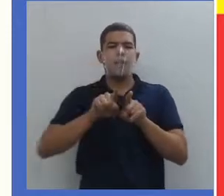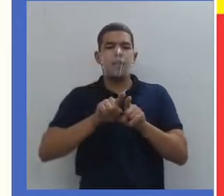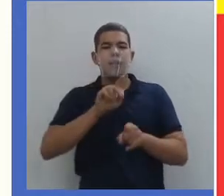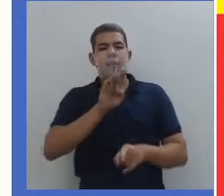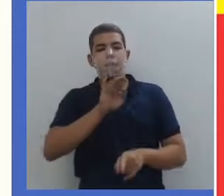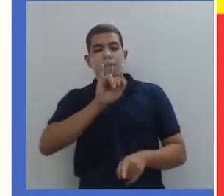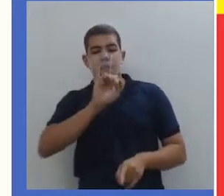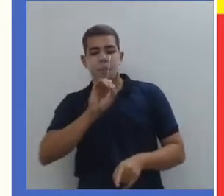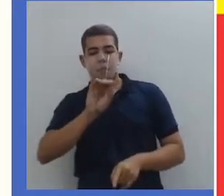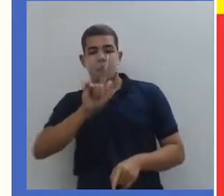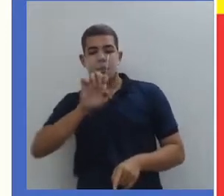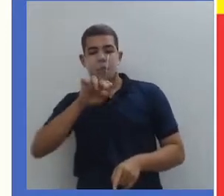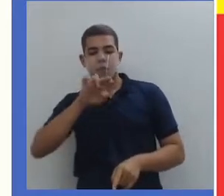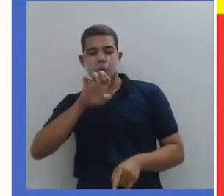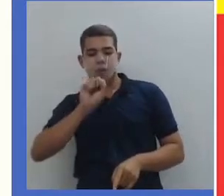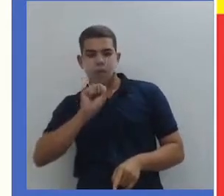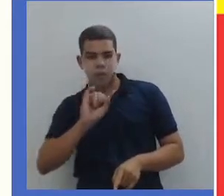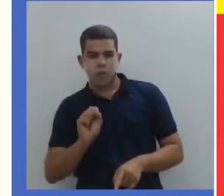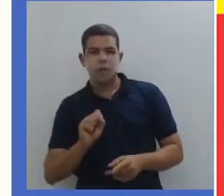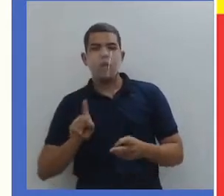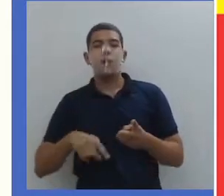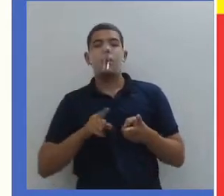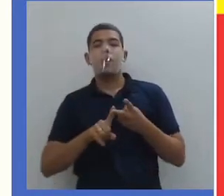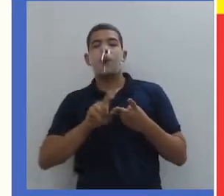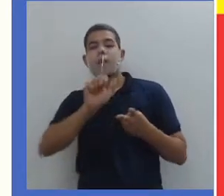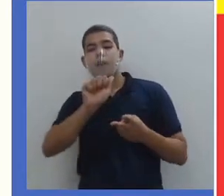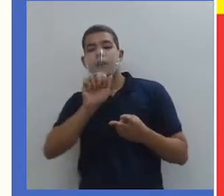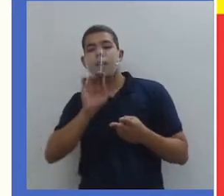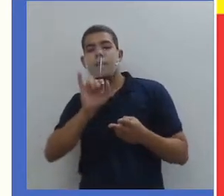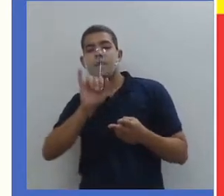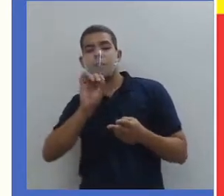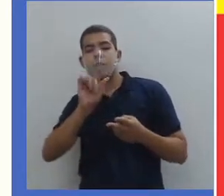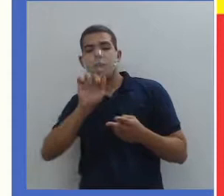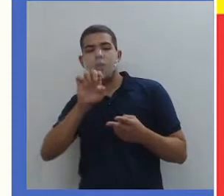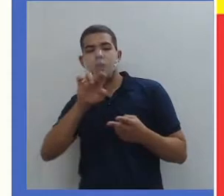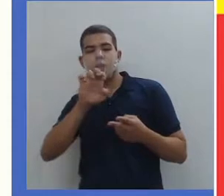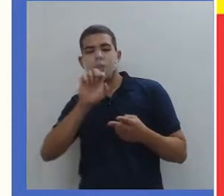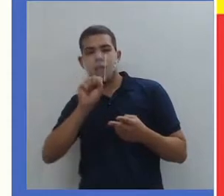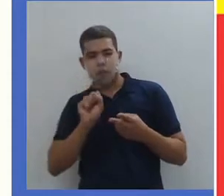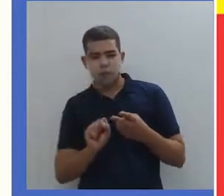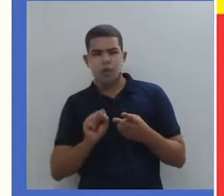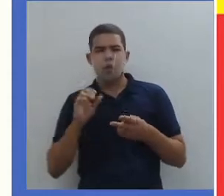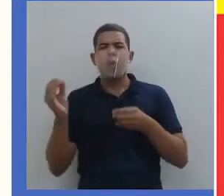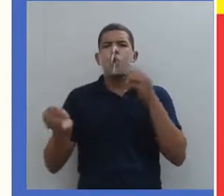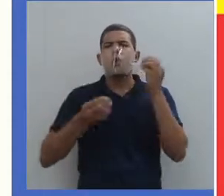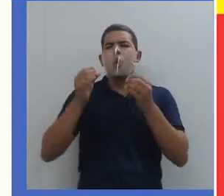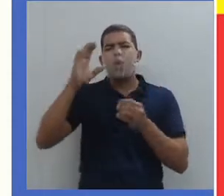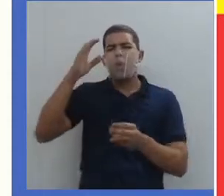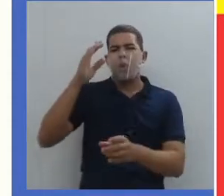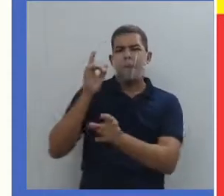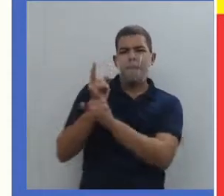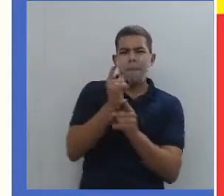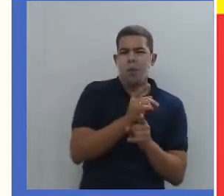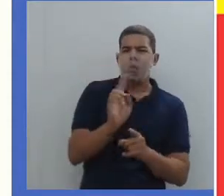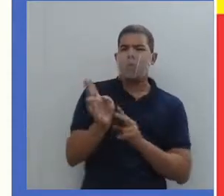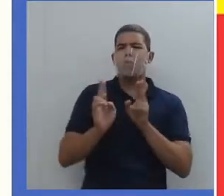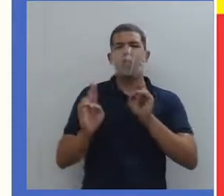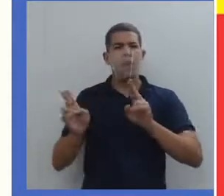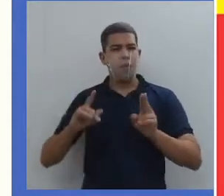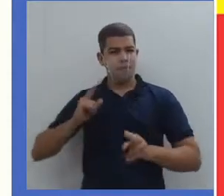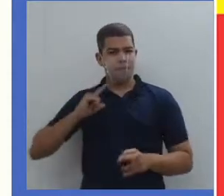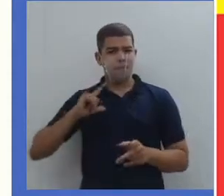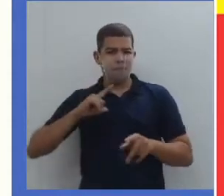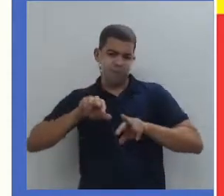abiogênese. E aí, no decorrer da aula, a gente vai tentar entender um pouco como esses cientistas tentaram denominar determinados